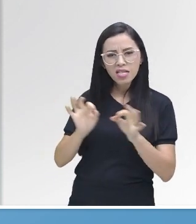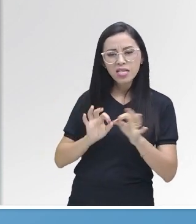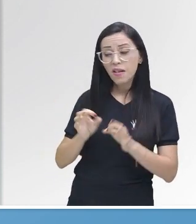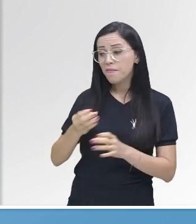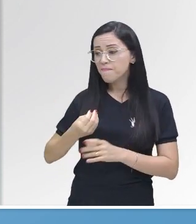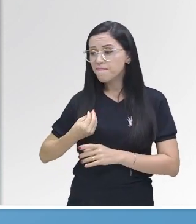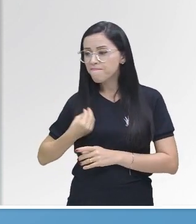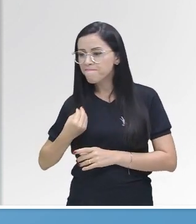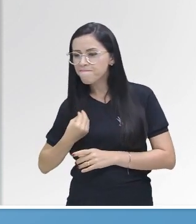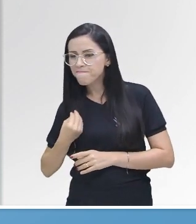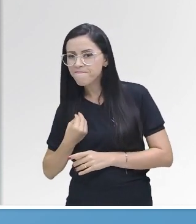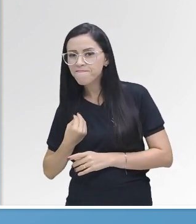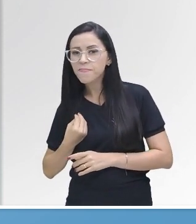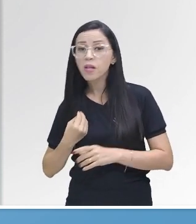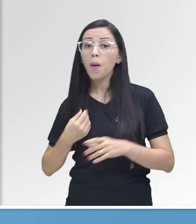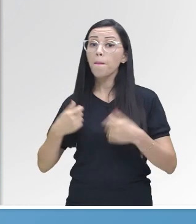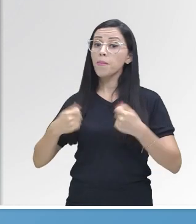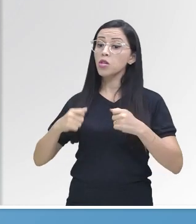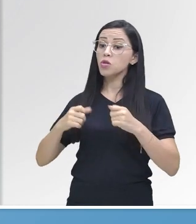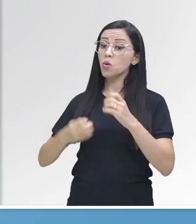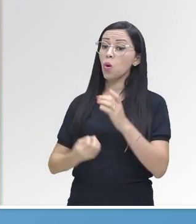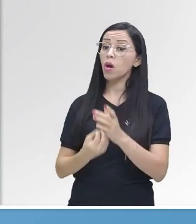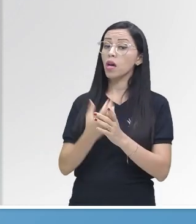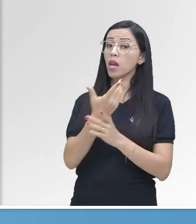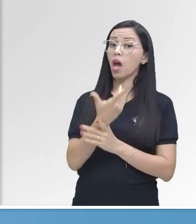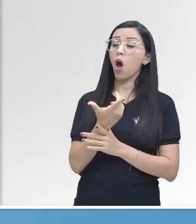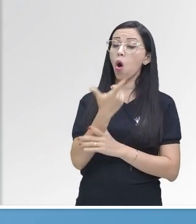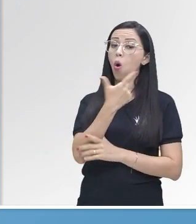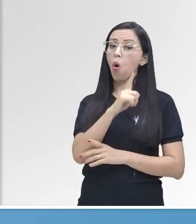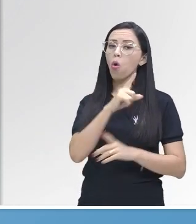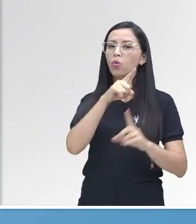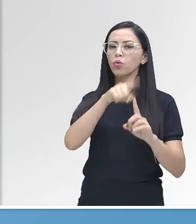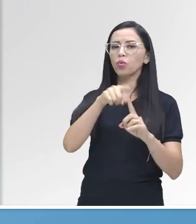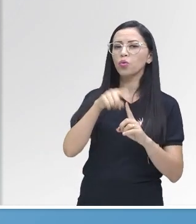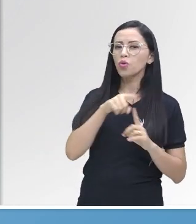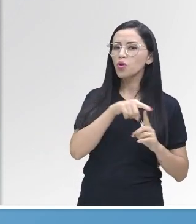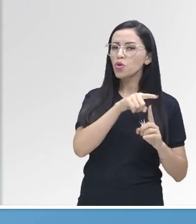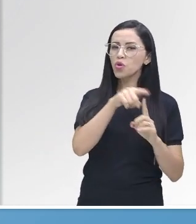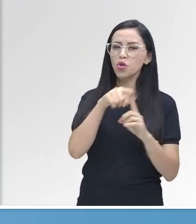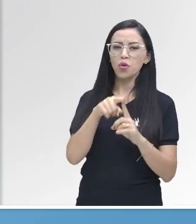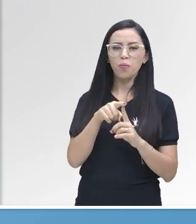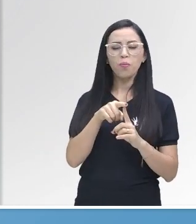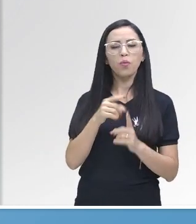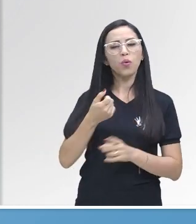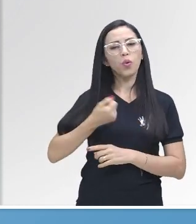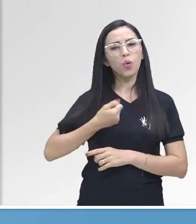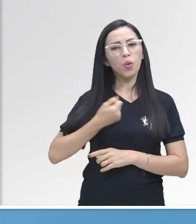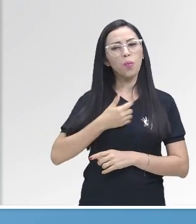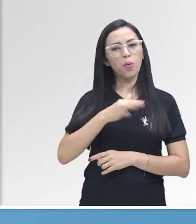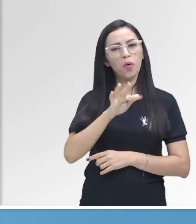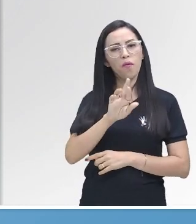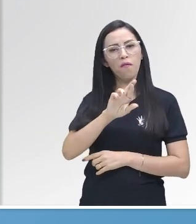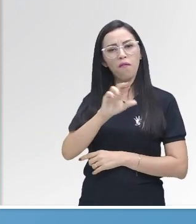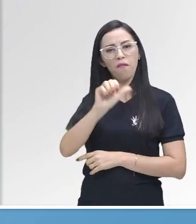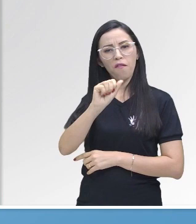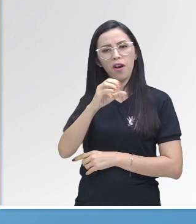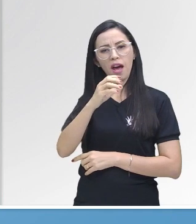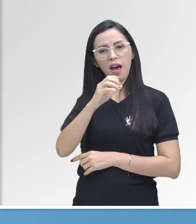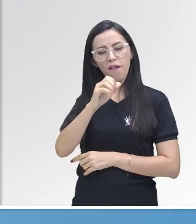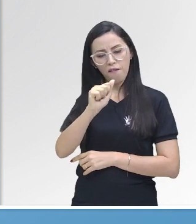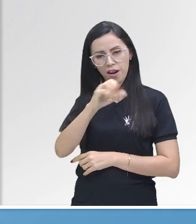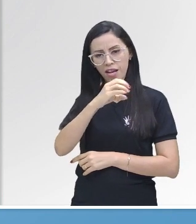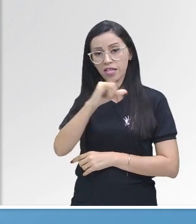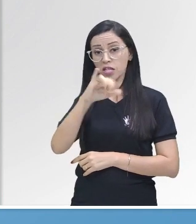necessário criar um outro tipo de números, os fracionários. Por exemplo, para